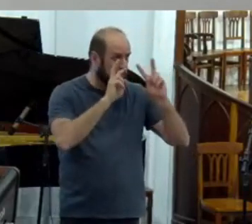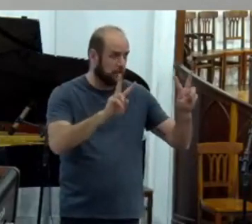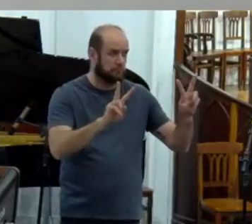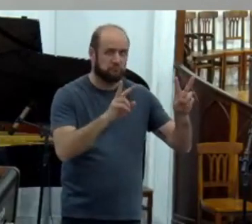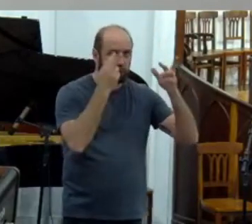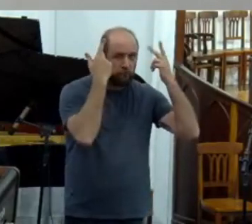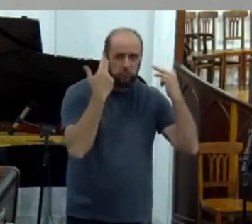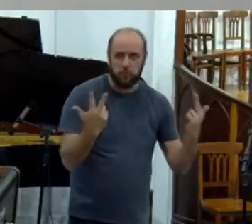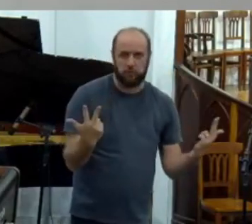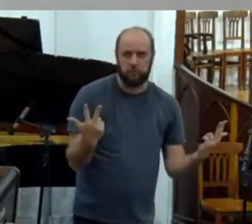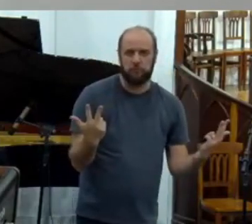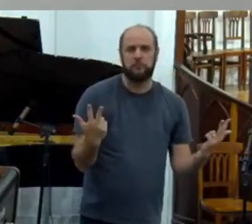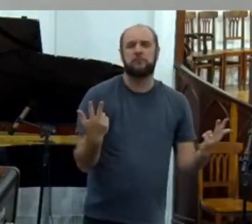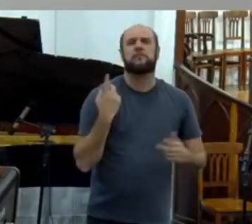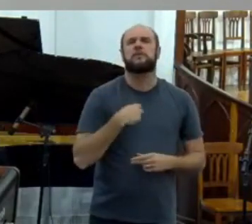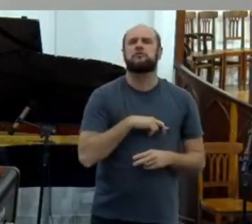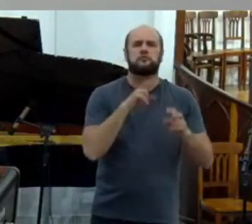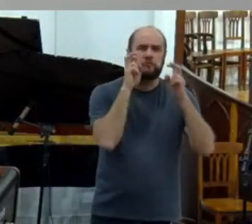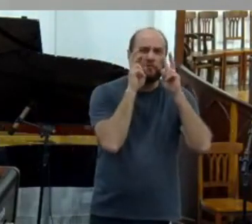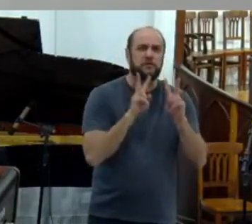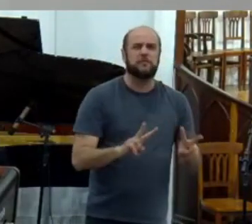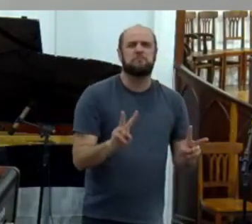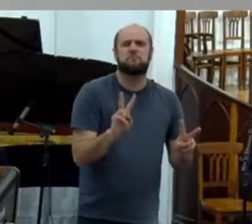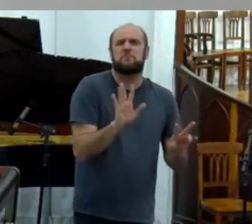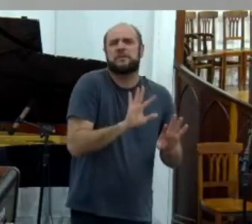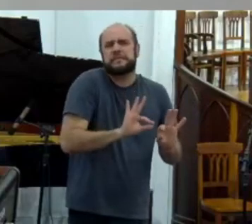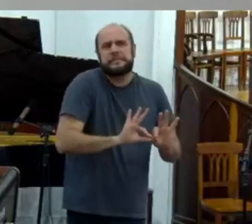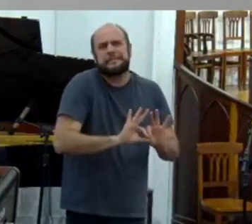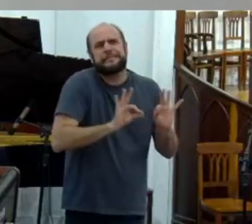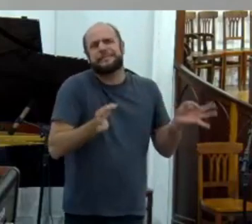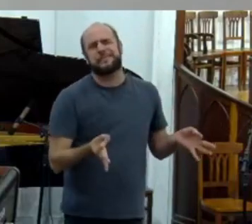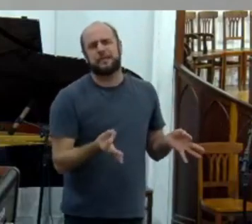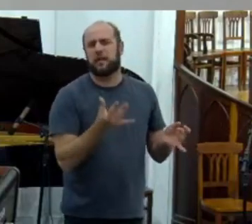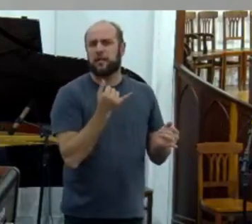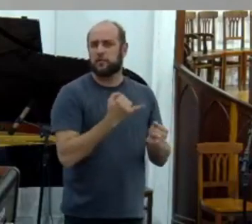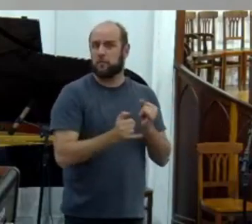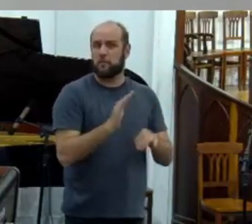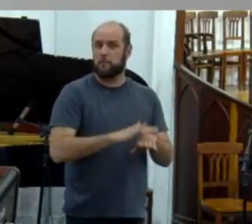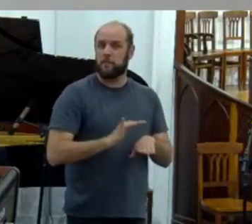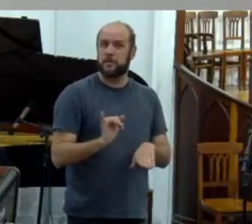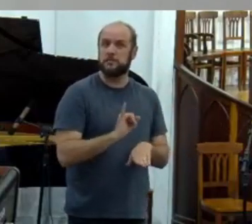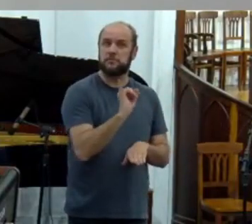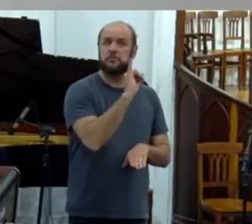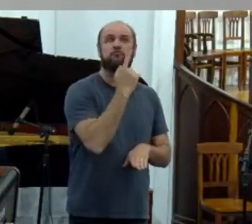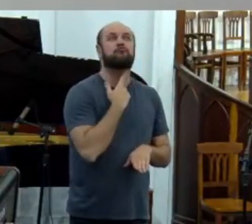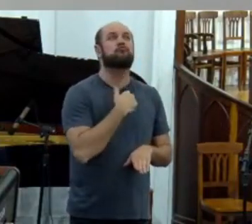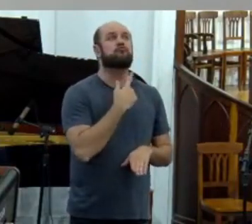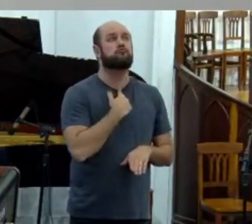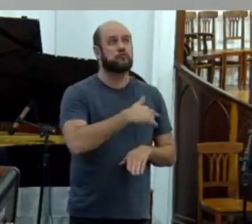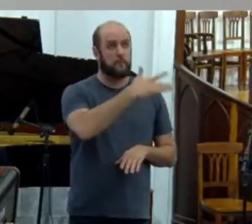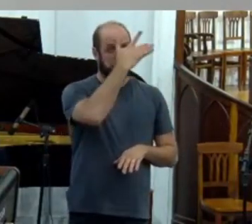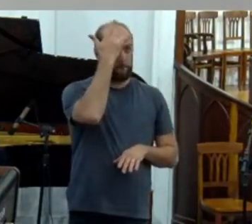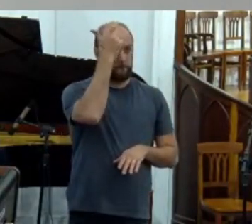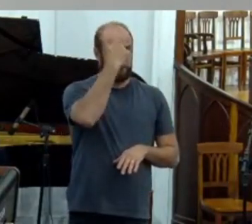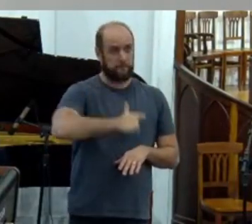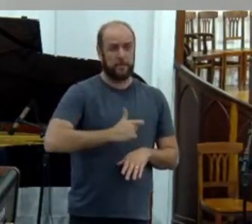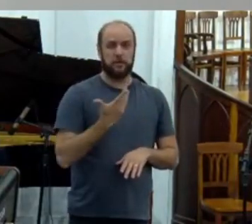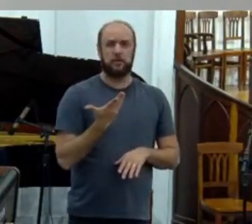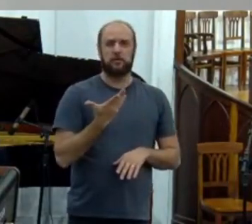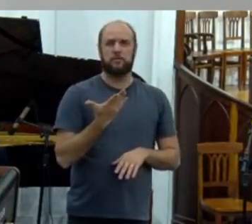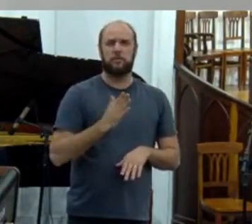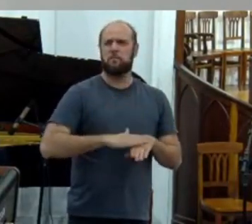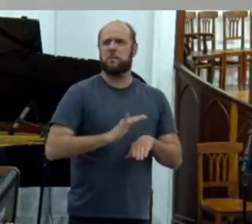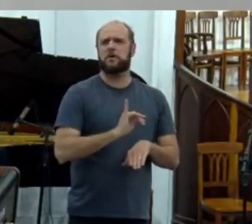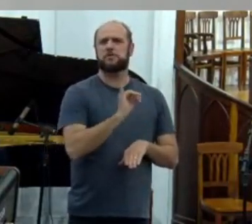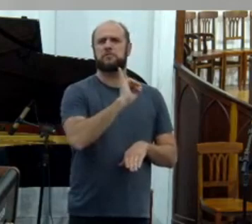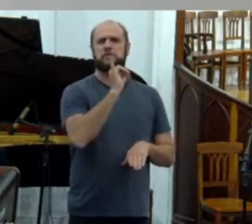contemplam. E os nossos olhos contemplam basicamente que parece que o que importa é a vontade humana, ou os atos humanos é que então